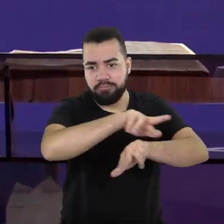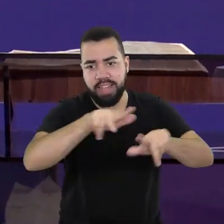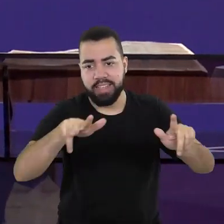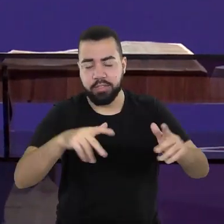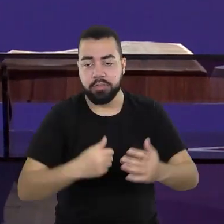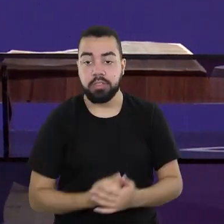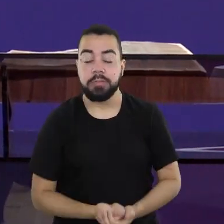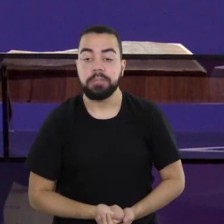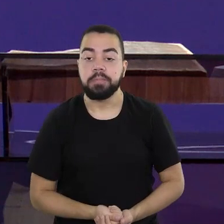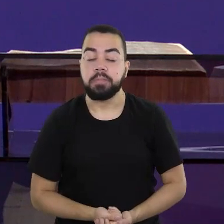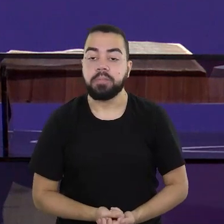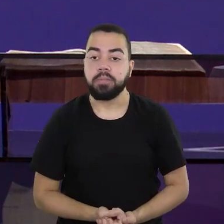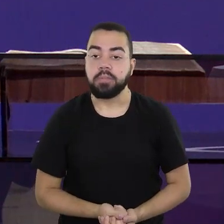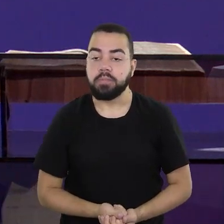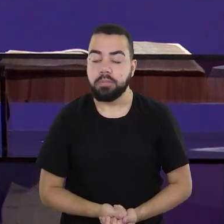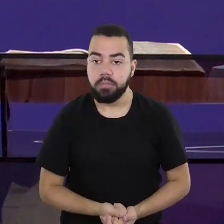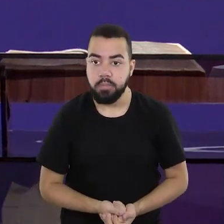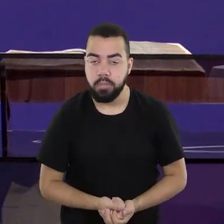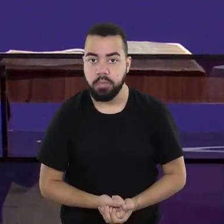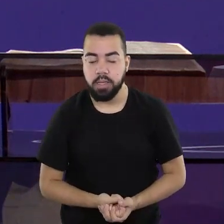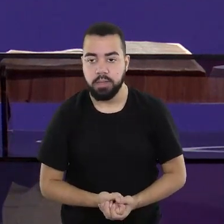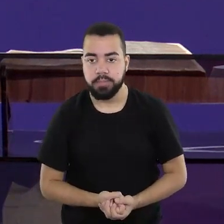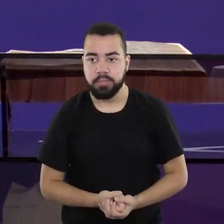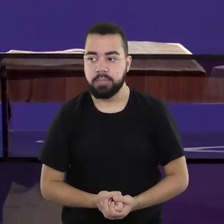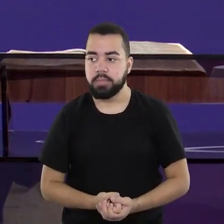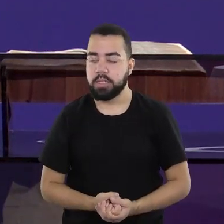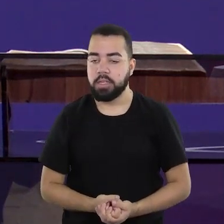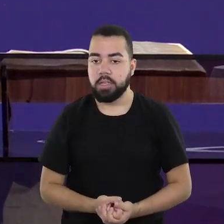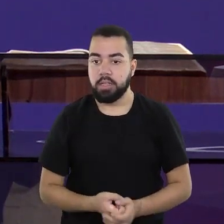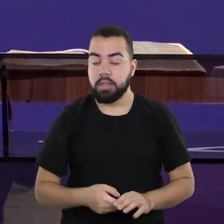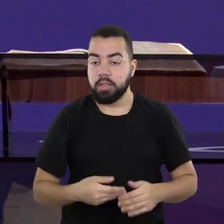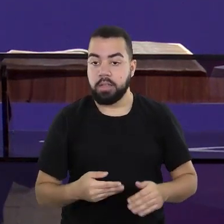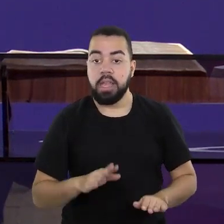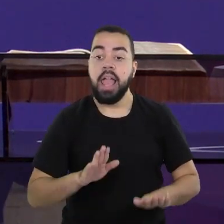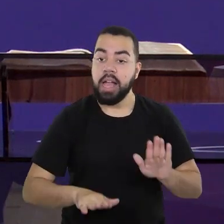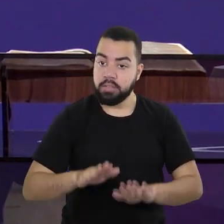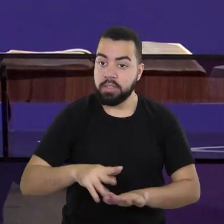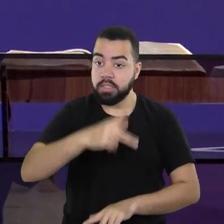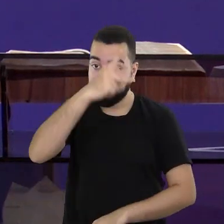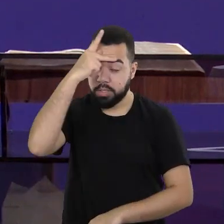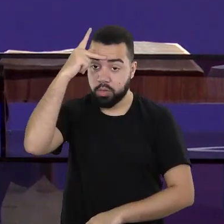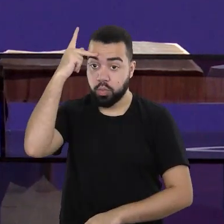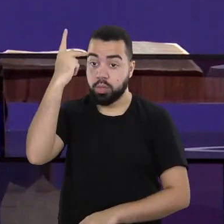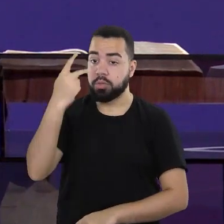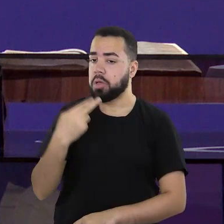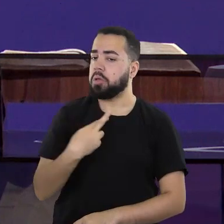de misericórdia, de religiosidade, têm feito muito pouco.